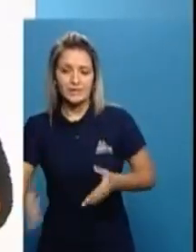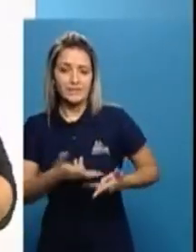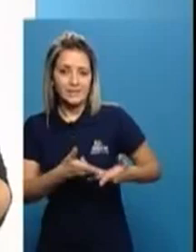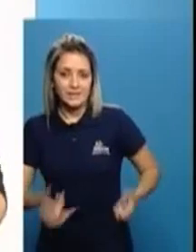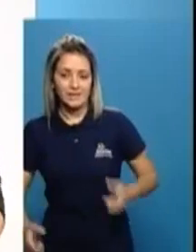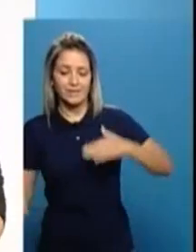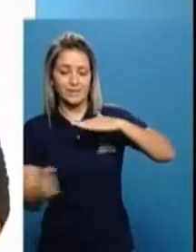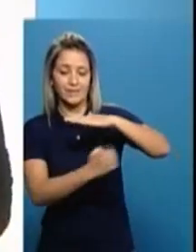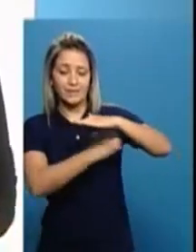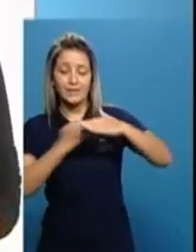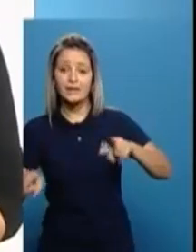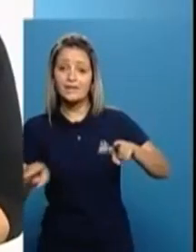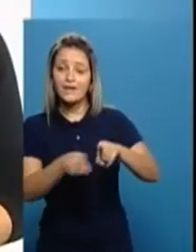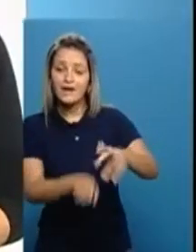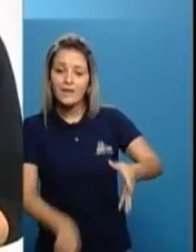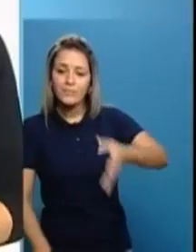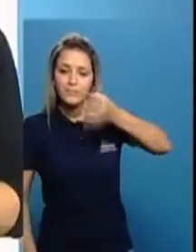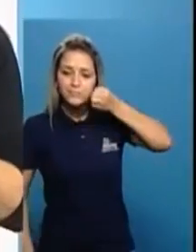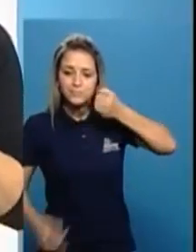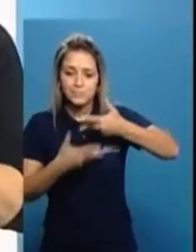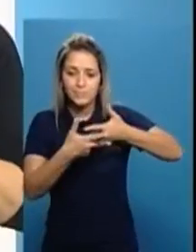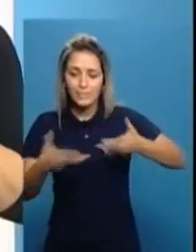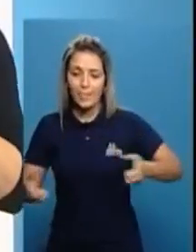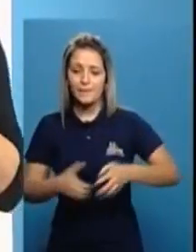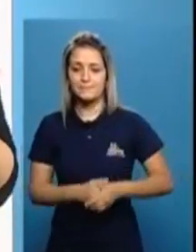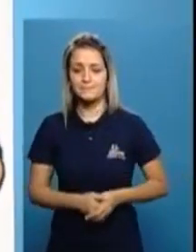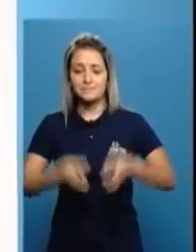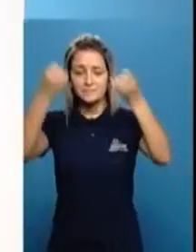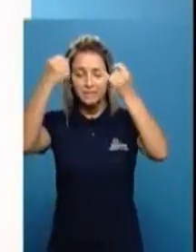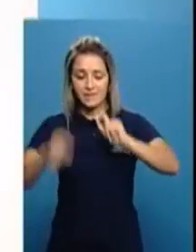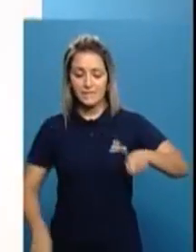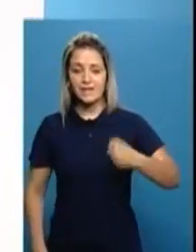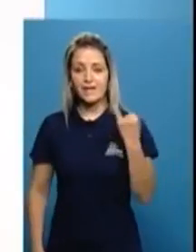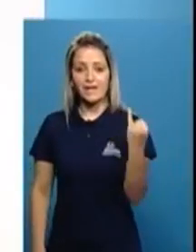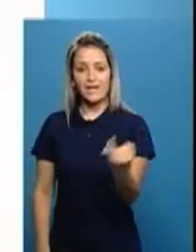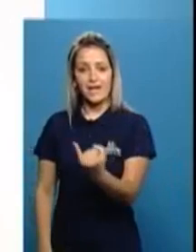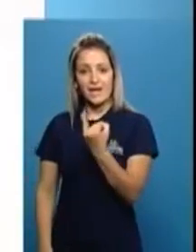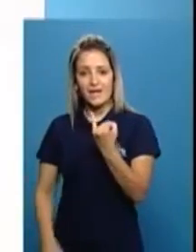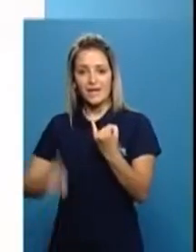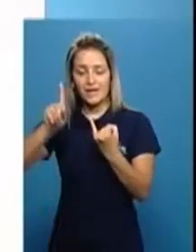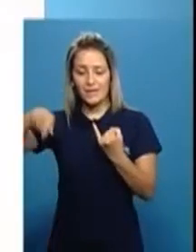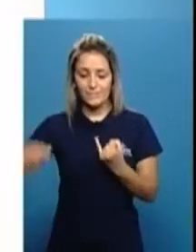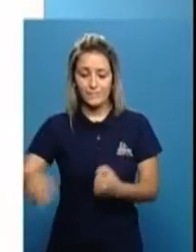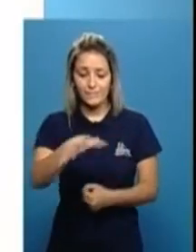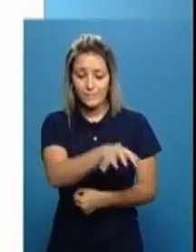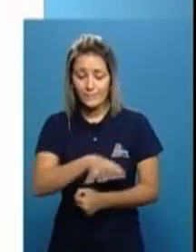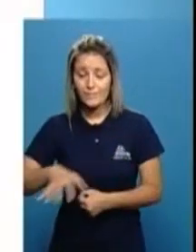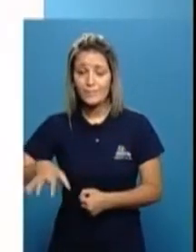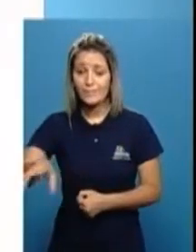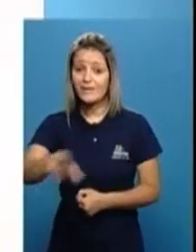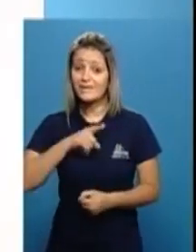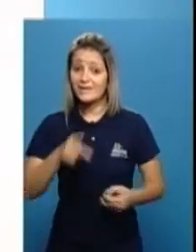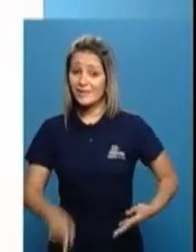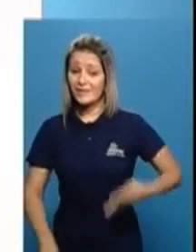empresa, um aumento até de lucro, tá? Falamos aí dentro dessa importância do layout que existem 4 tipos de layout que